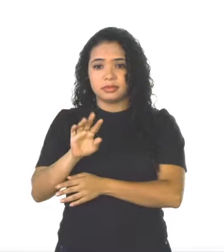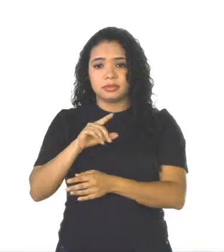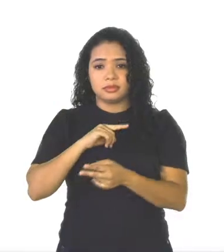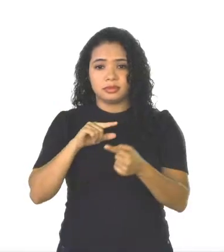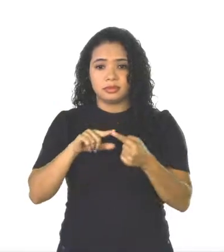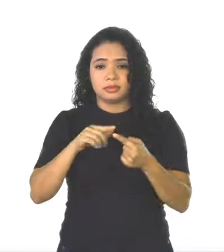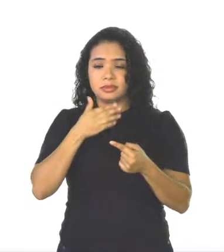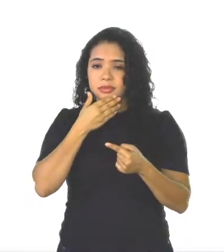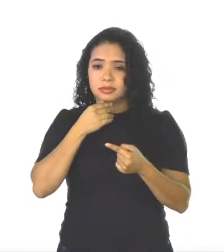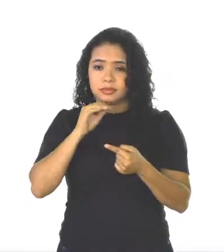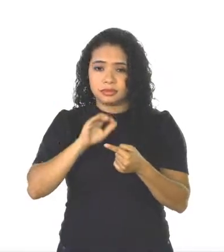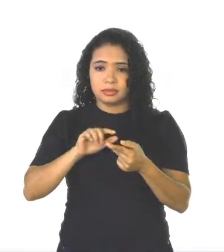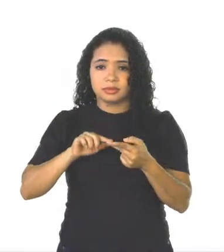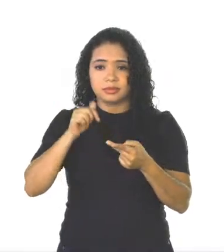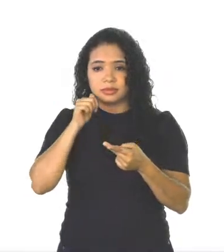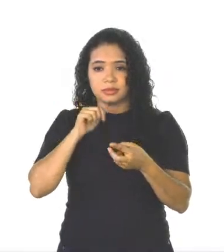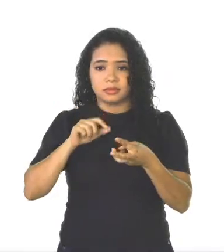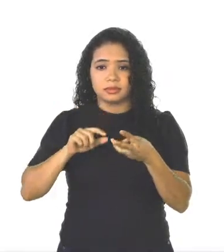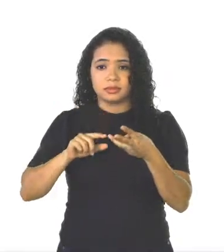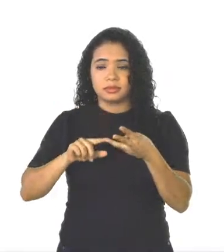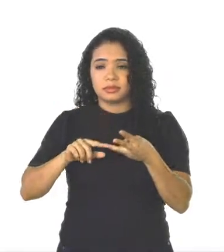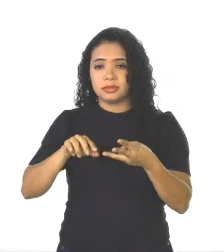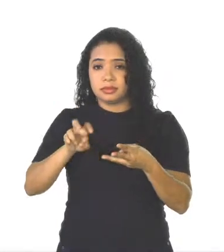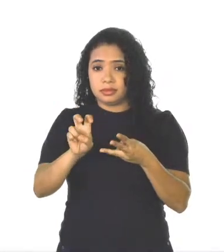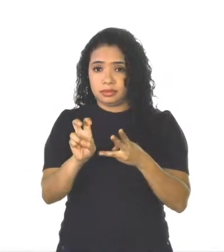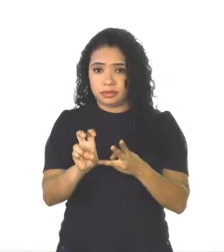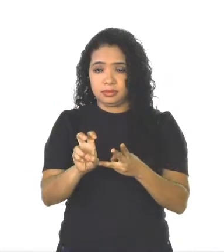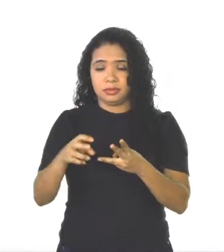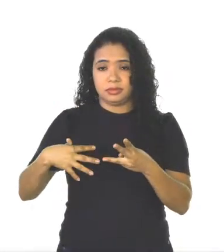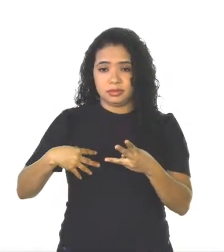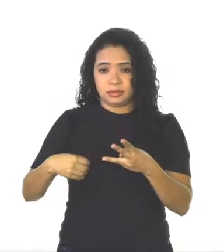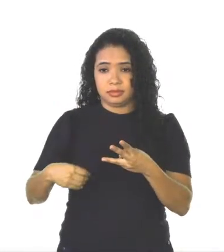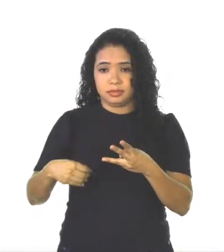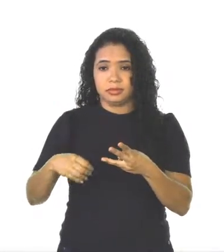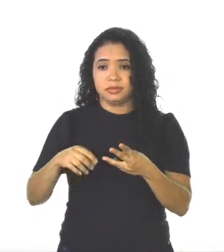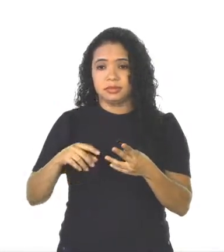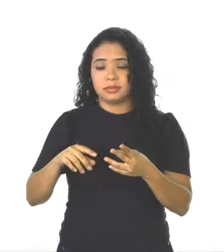pelo marido, a mulher e 5 filhas. As filhas são